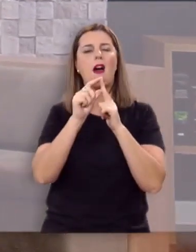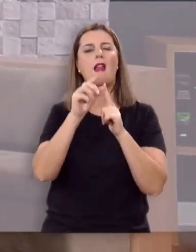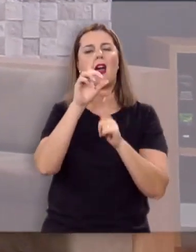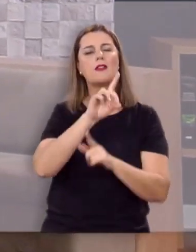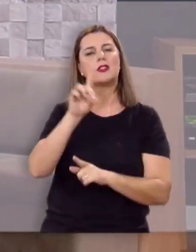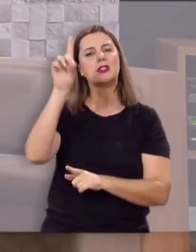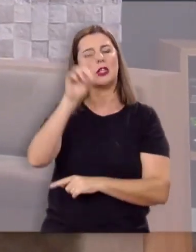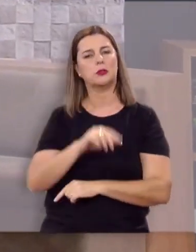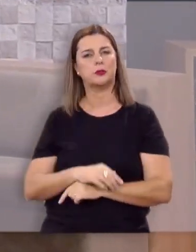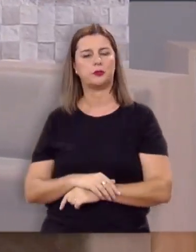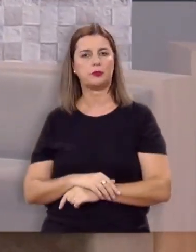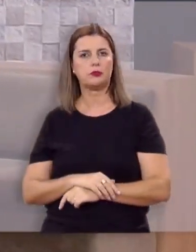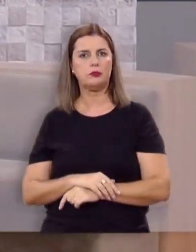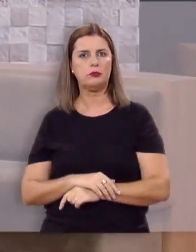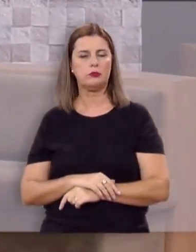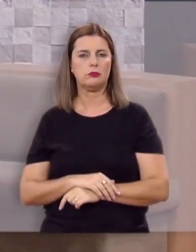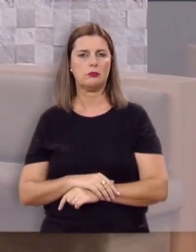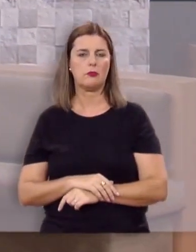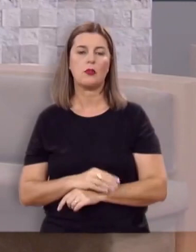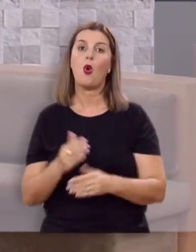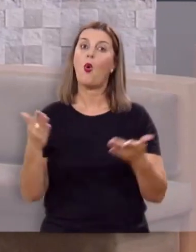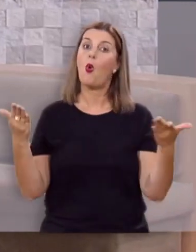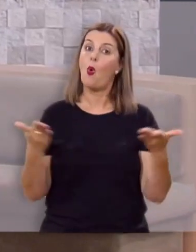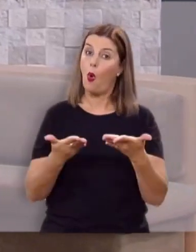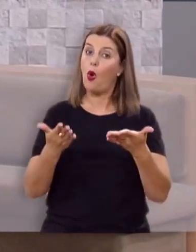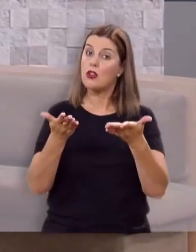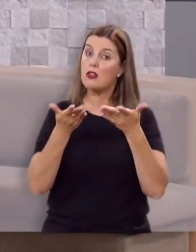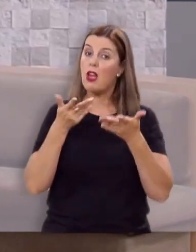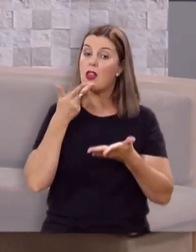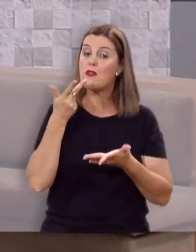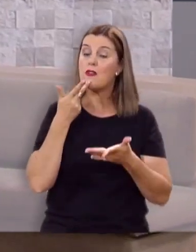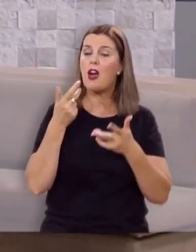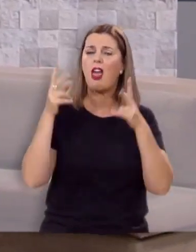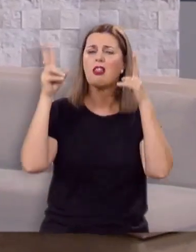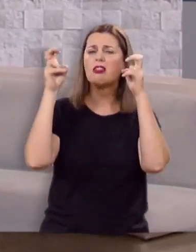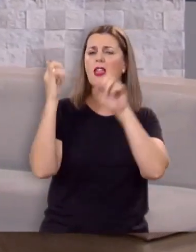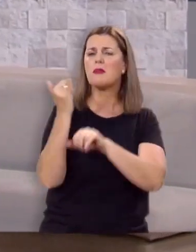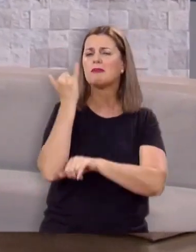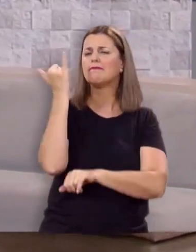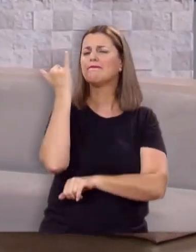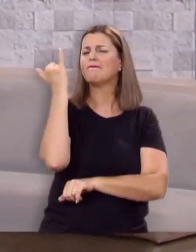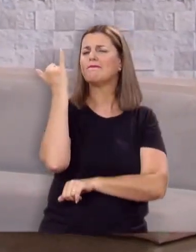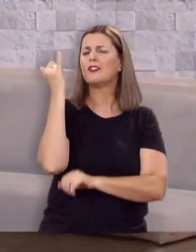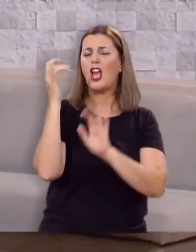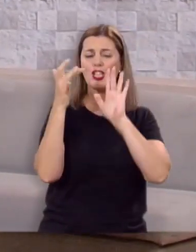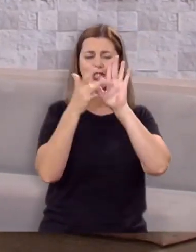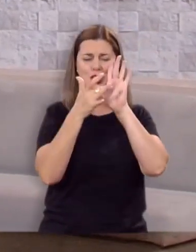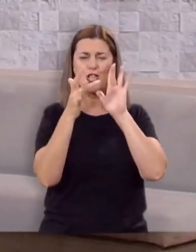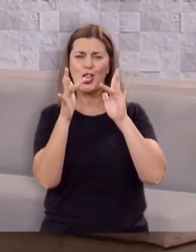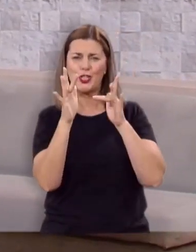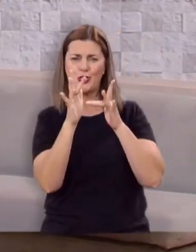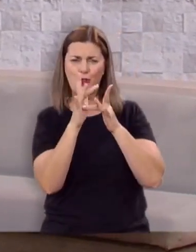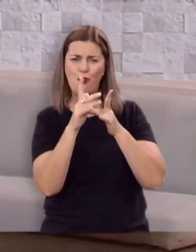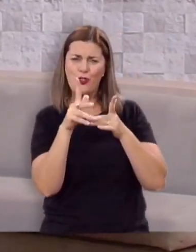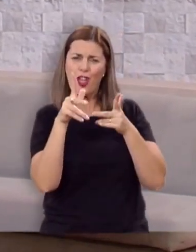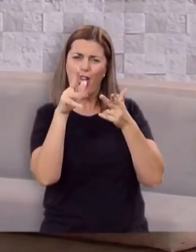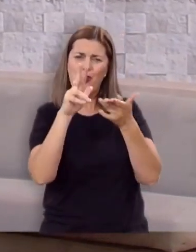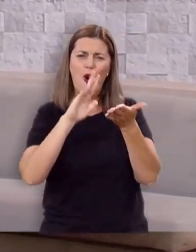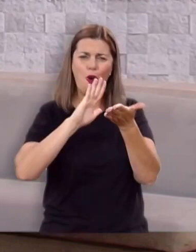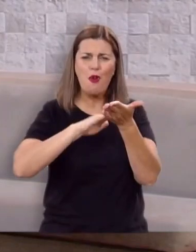da parte de Deus. E hoje eu quero falar de um tema magnífico: Jesus,